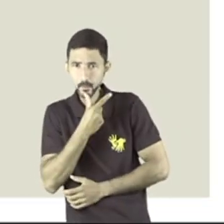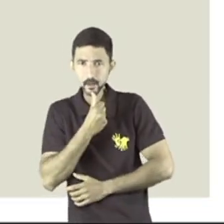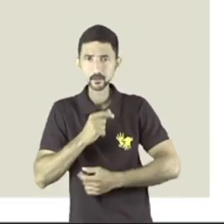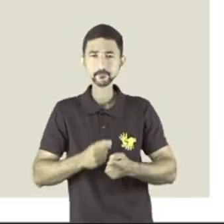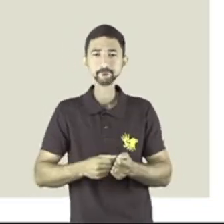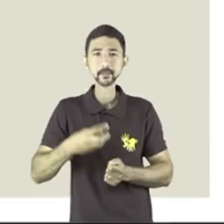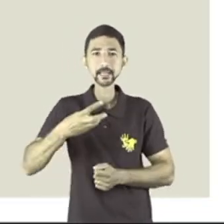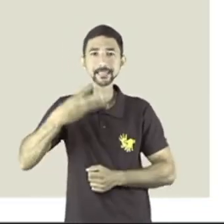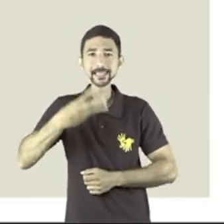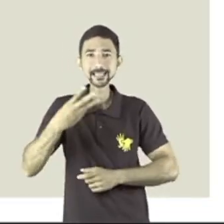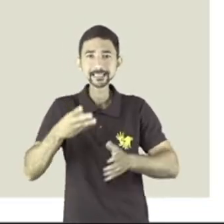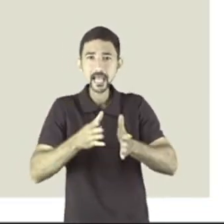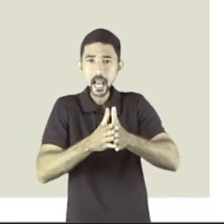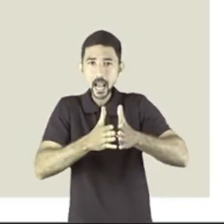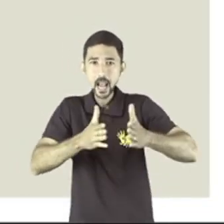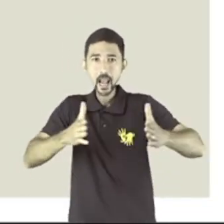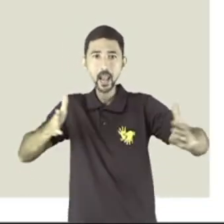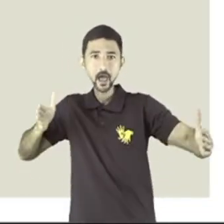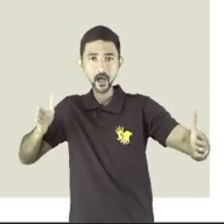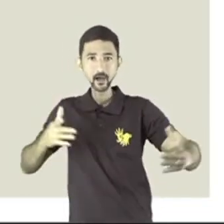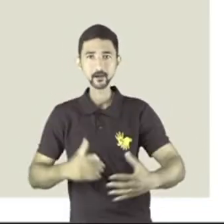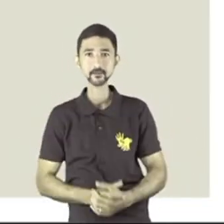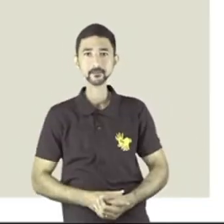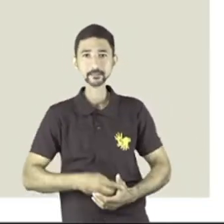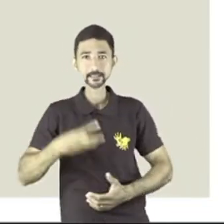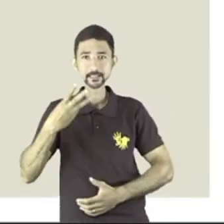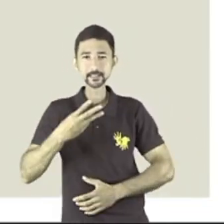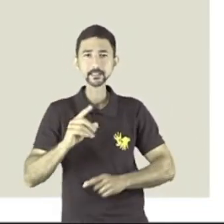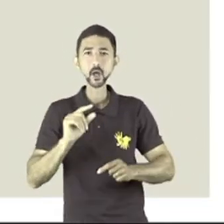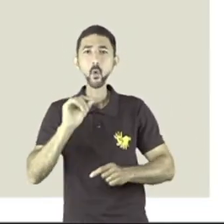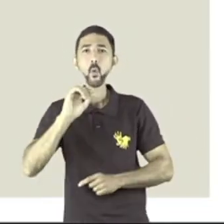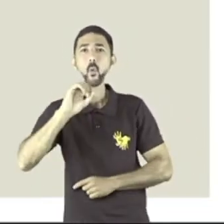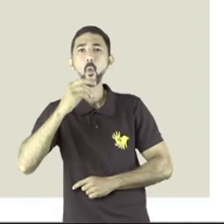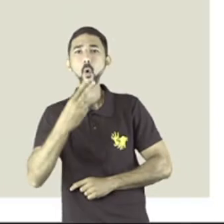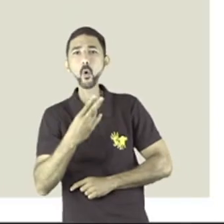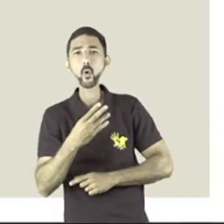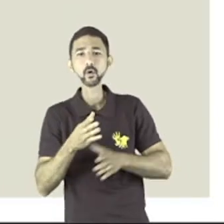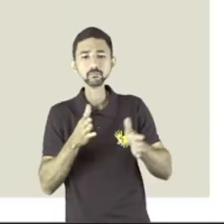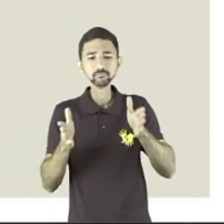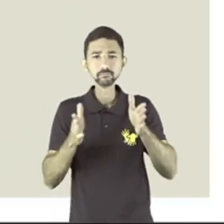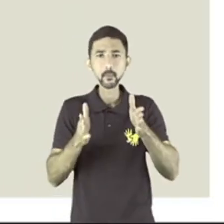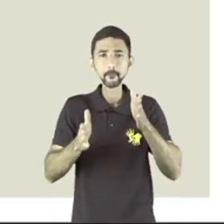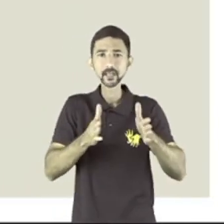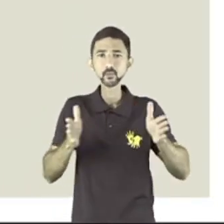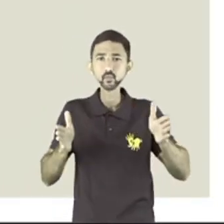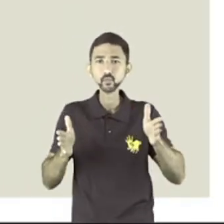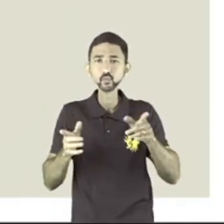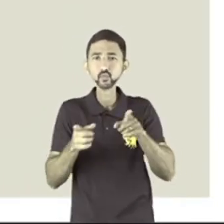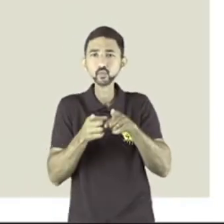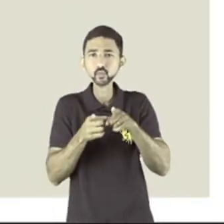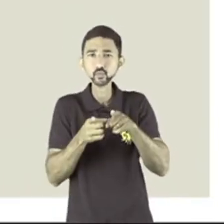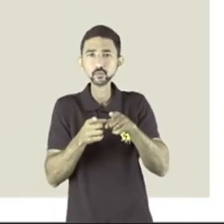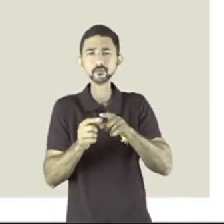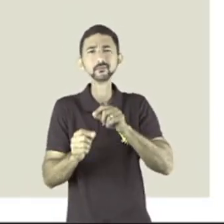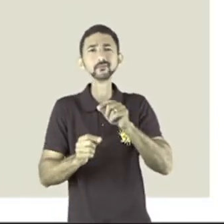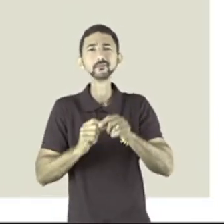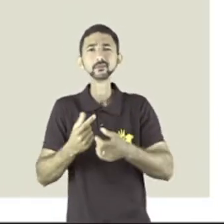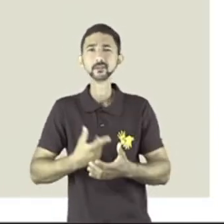um período muito largo? Terceira opção. Ou é um período muito curto? A quarta